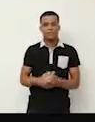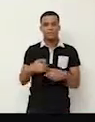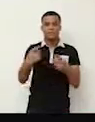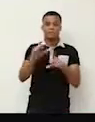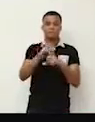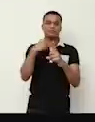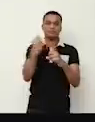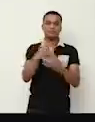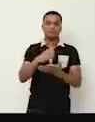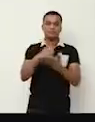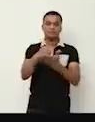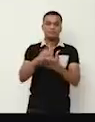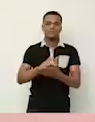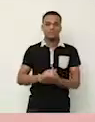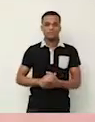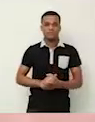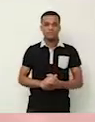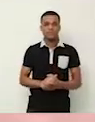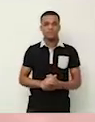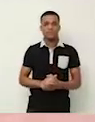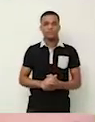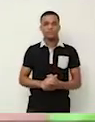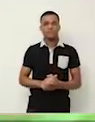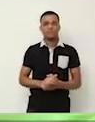Cadê o social?